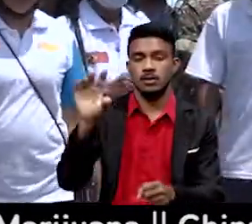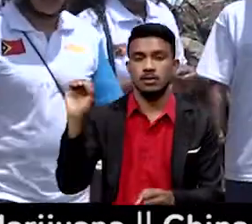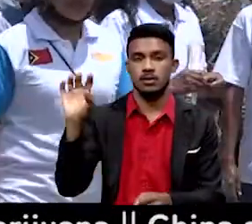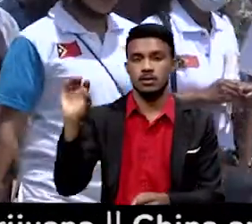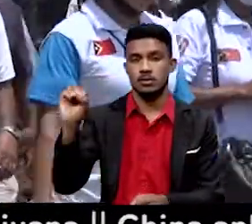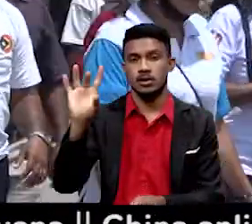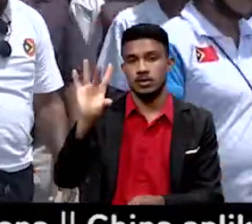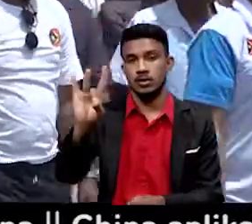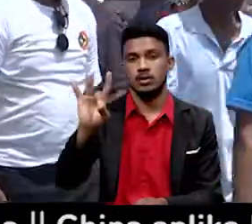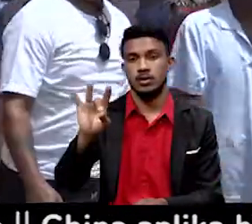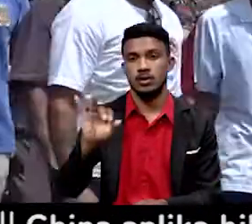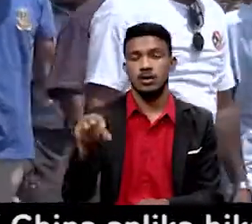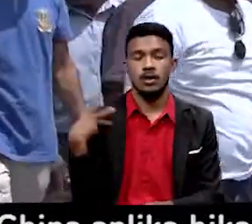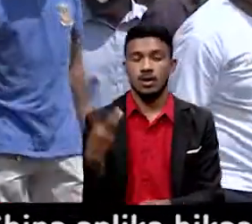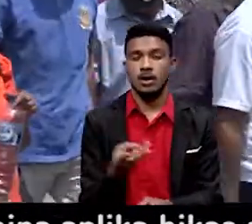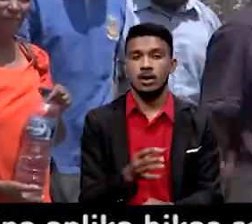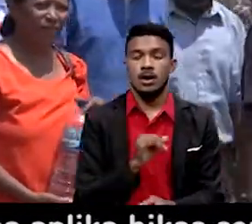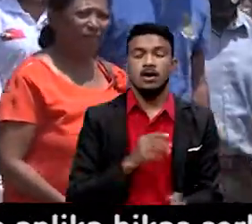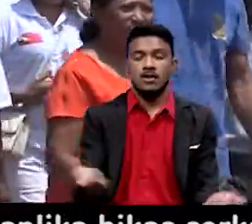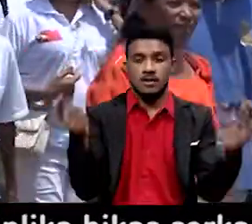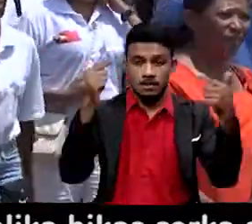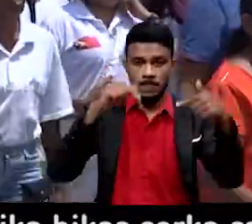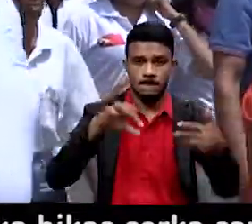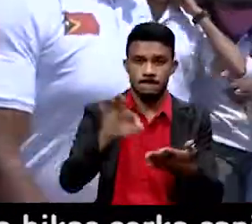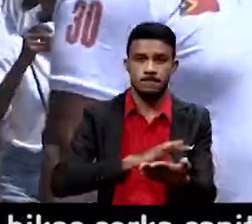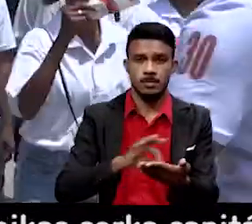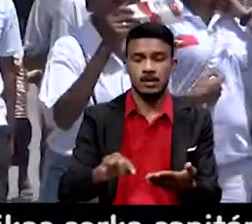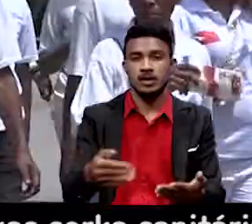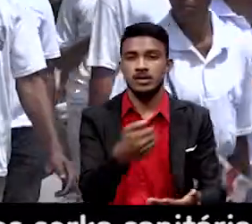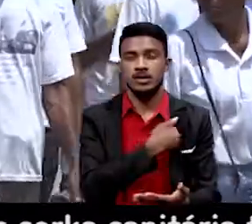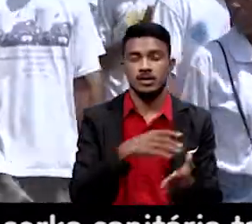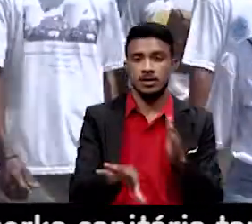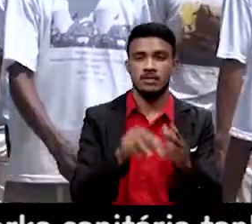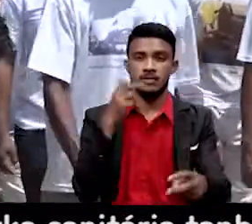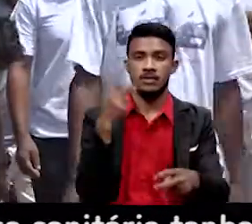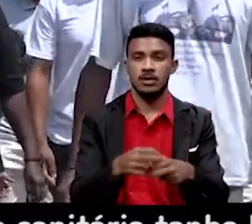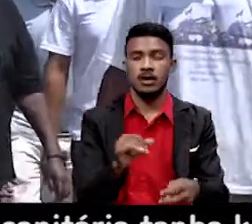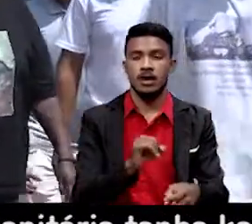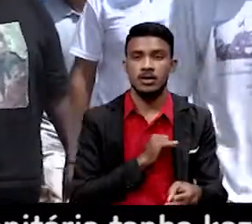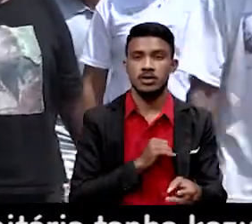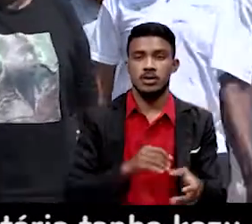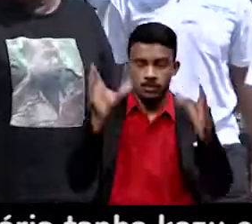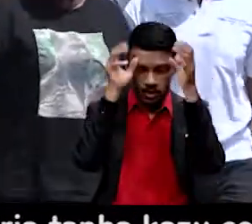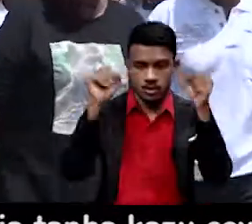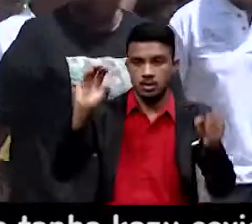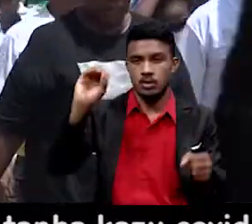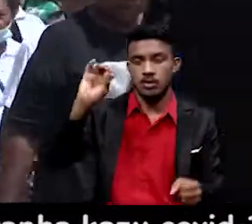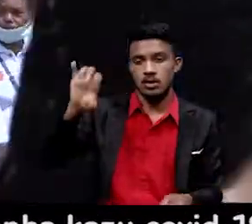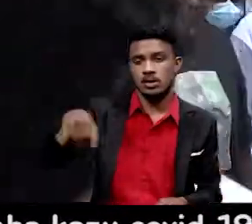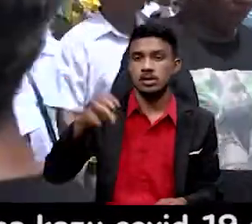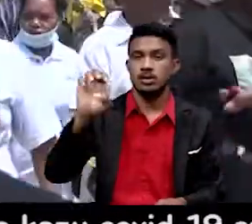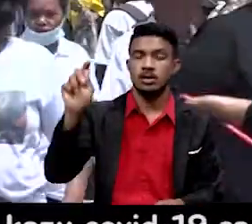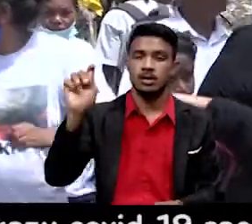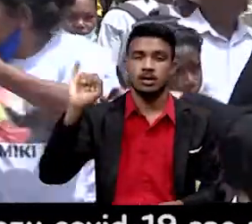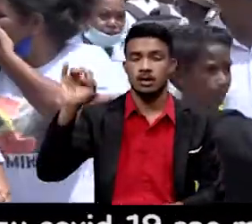que antes, a filha do Chipino, a Halo resistiu, né? Se não era um comitê, o presidente hoje tinha registrado na semana de